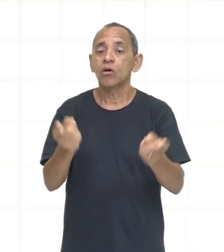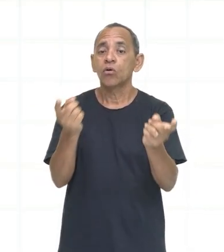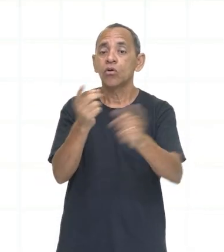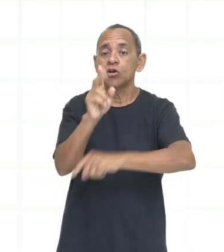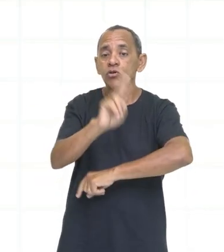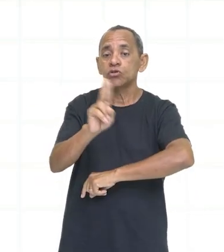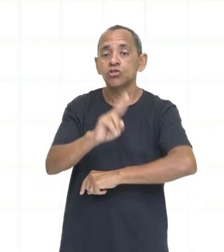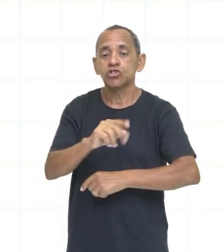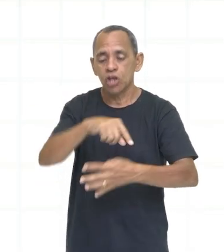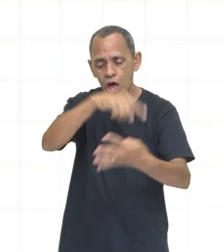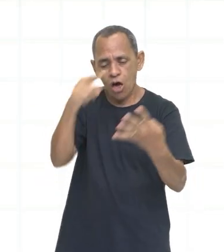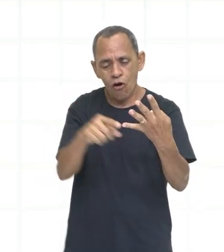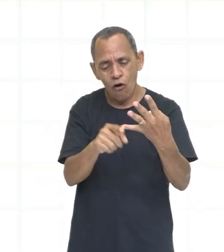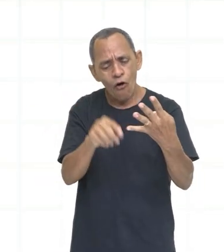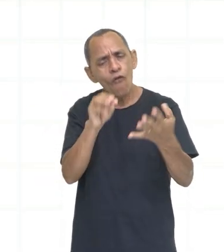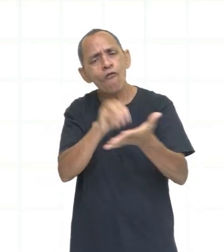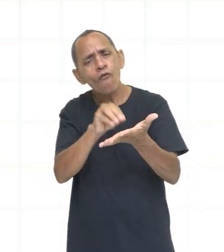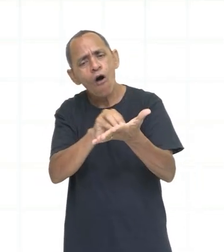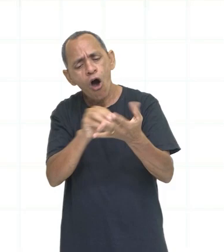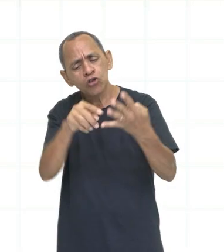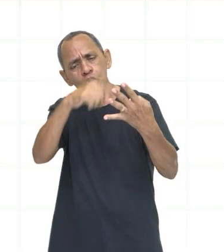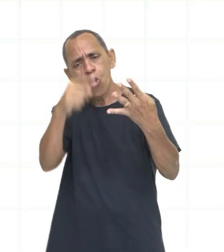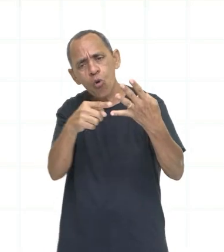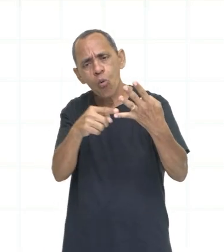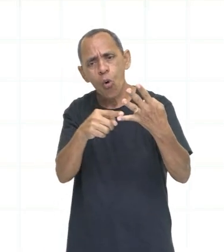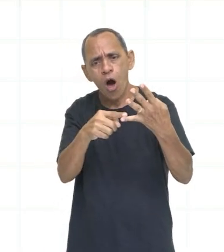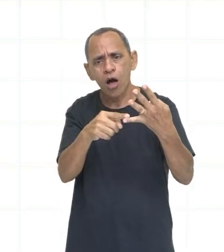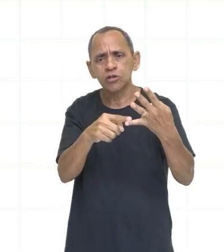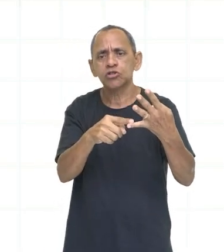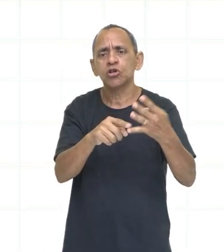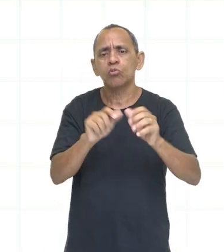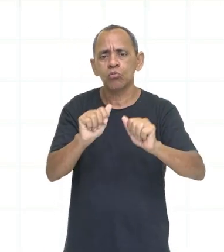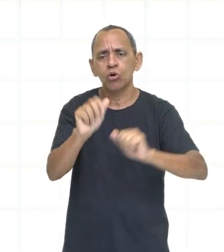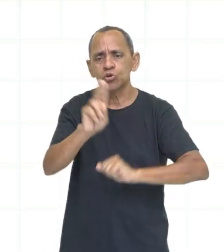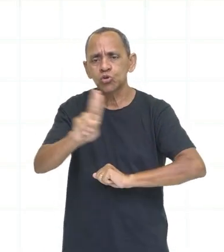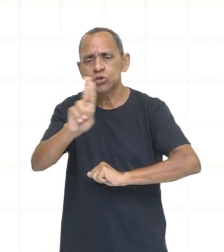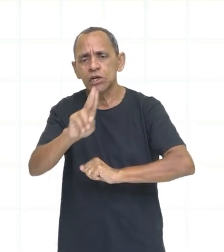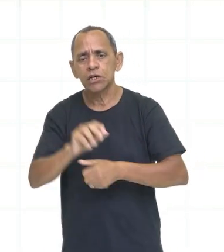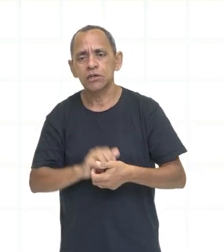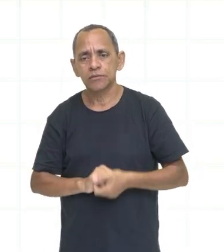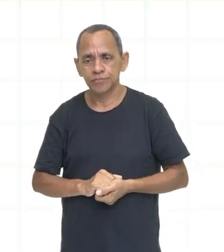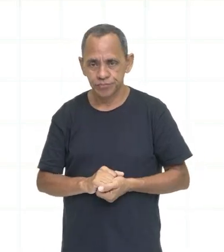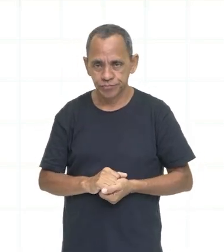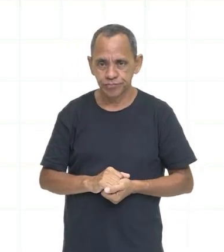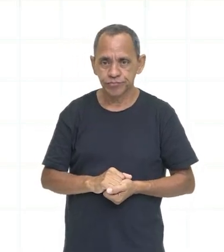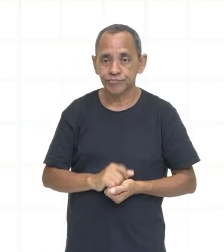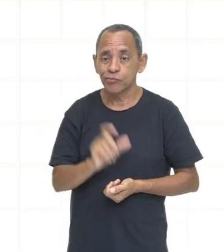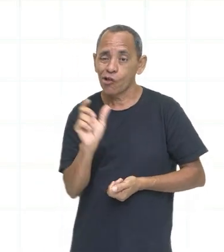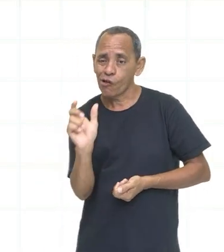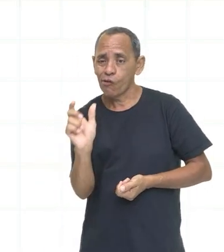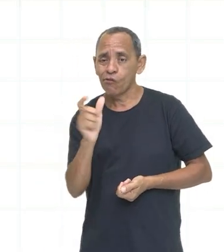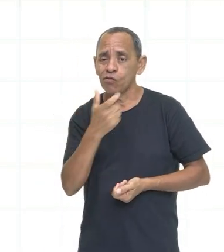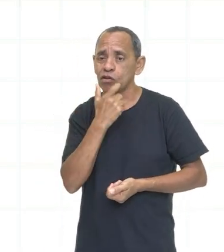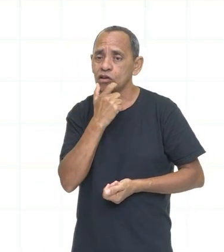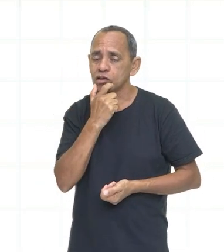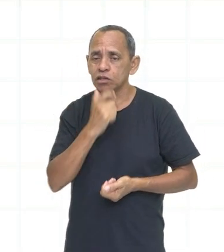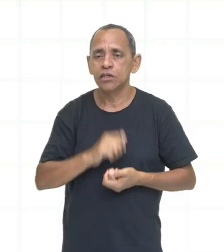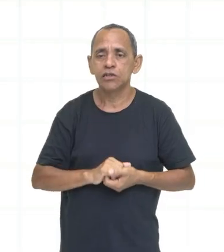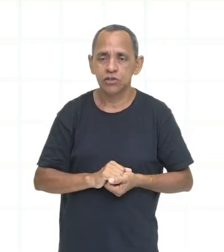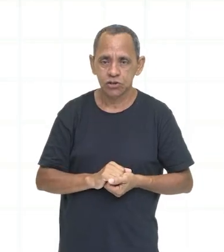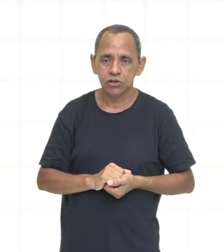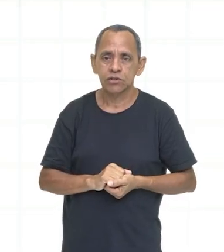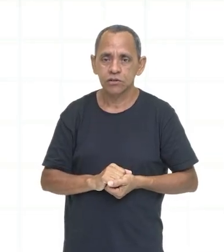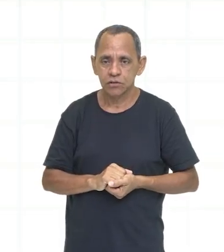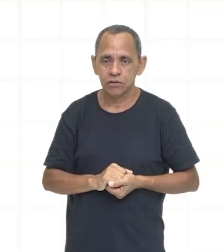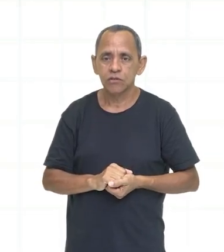6, 1/4 de hora para as 6, eu posso falar it's 15 to 6. 15 para as 6. Também é outra forma